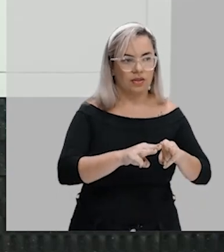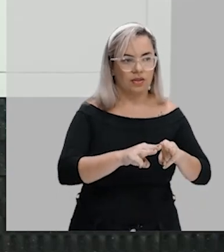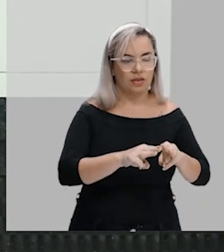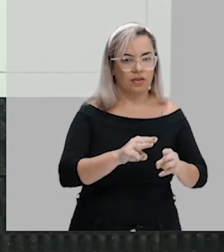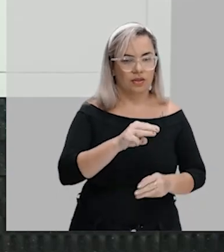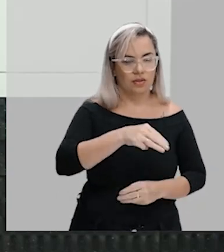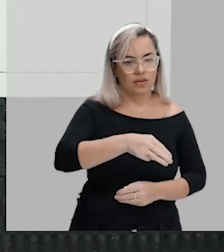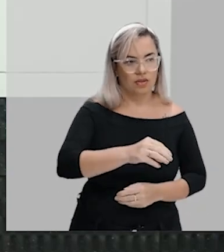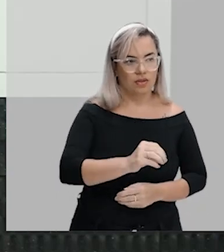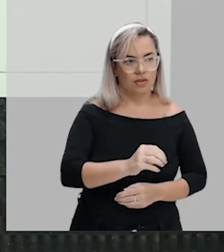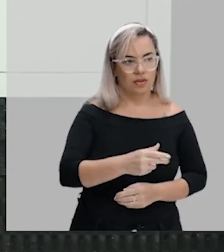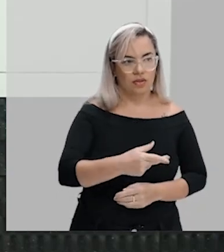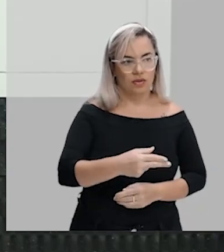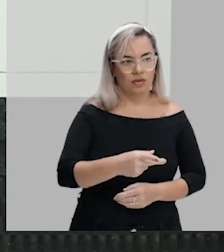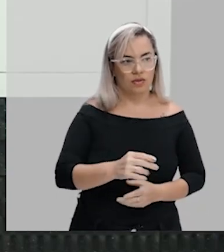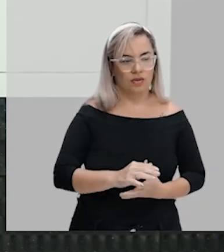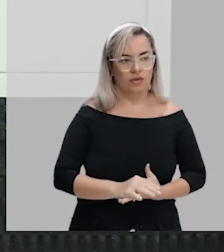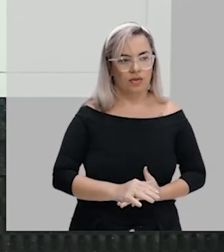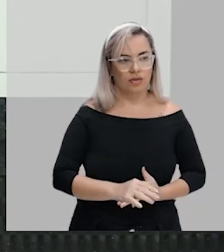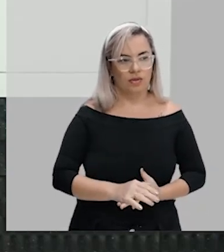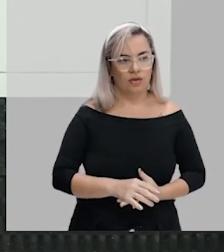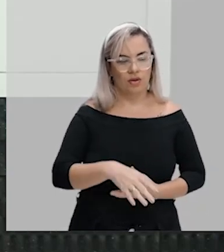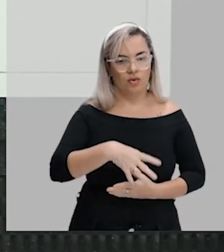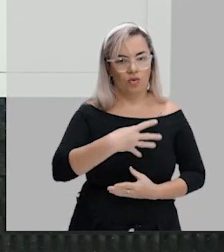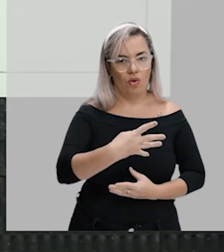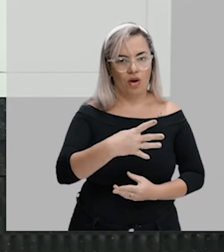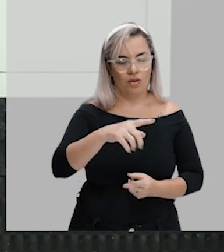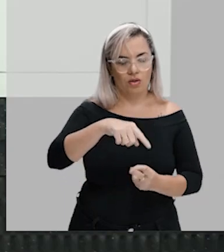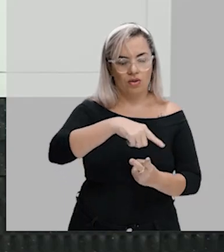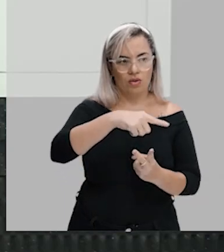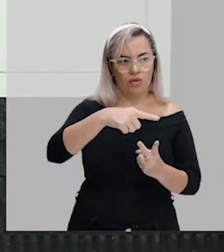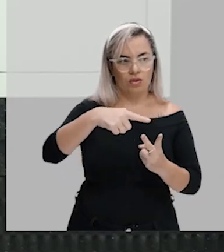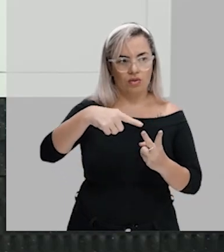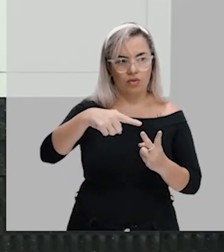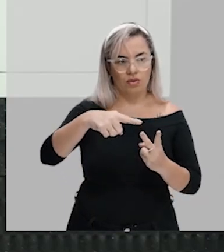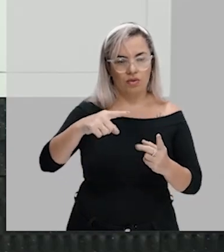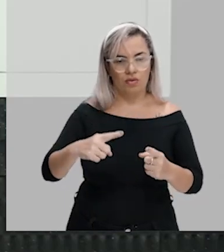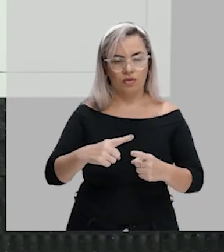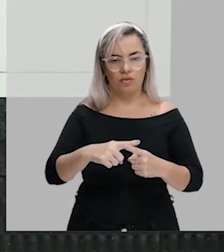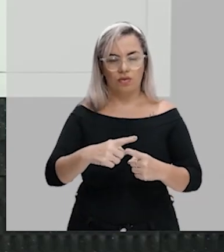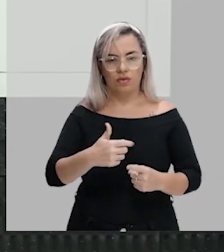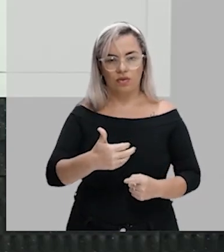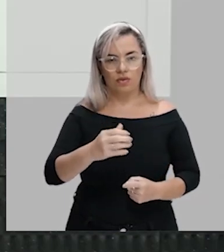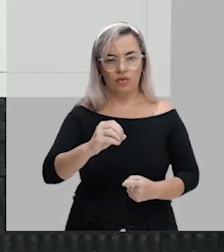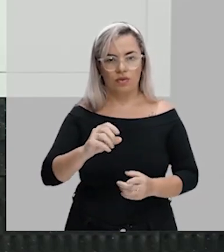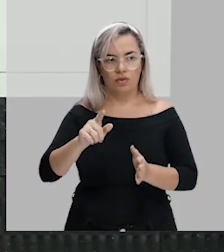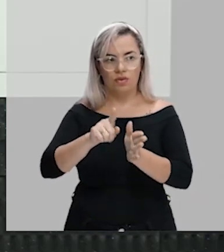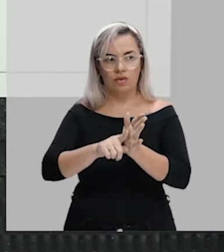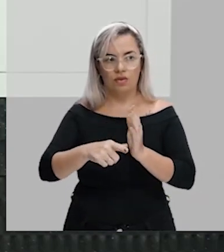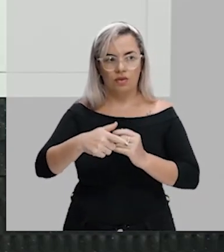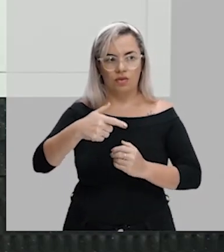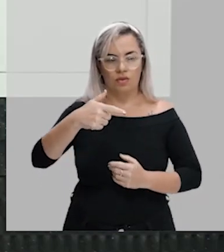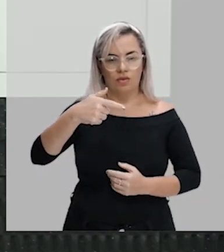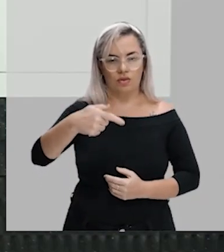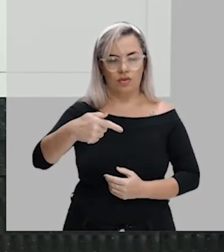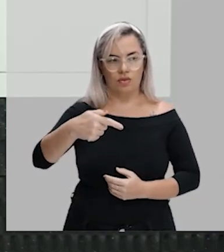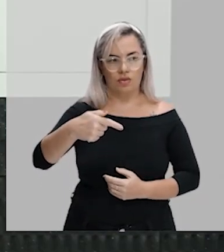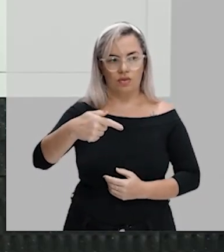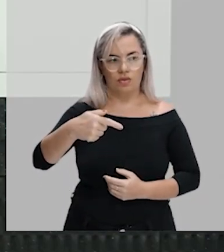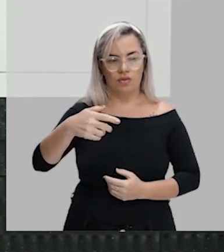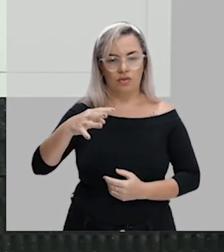ele é 4π, né, vezes 10 a menos 7, ok? Tesla,